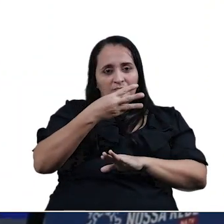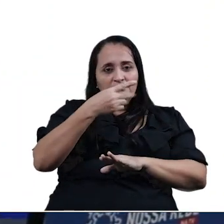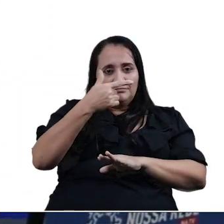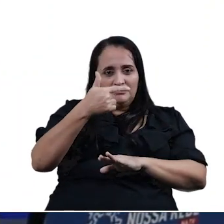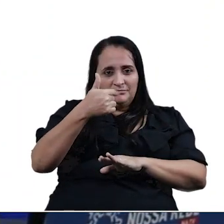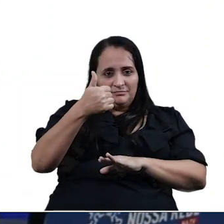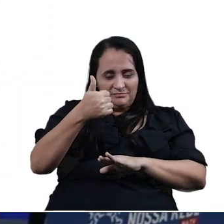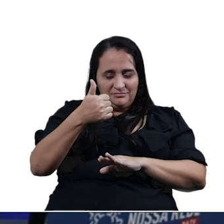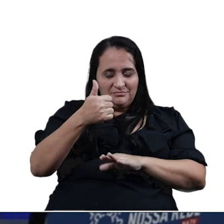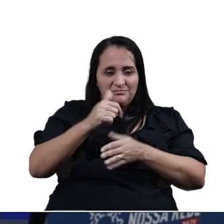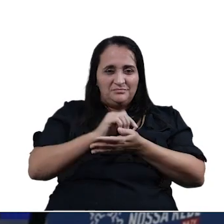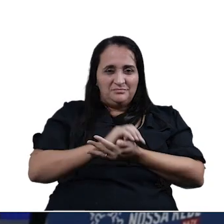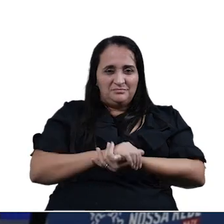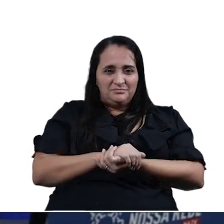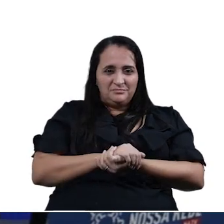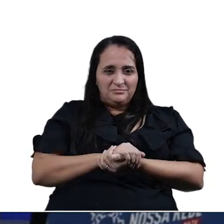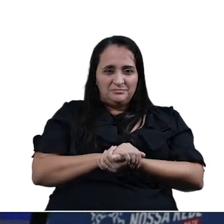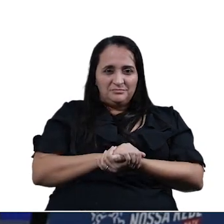321.